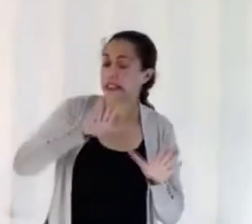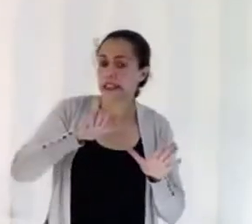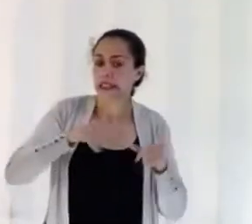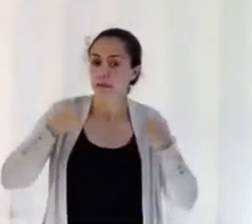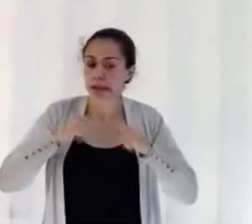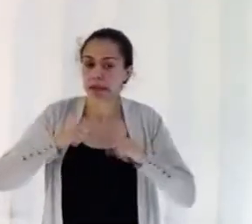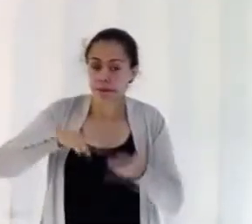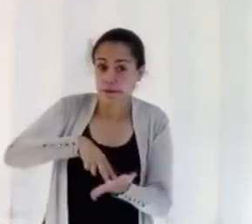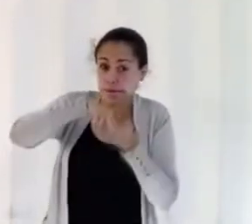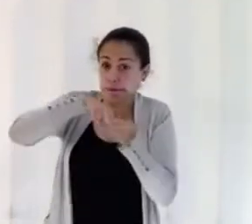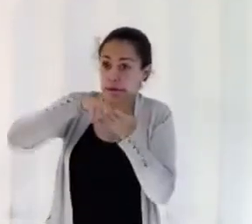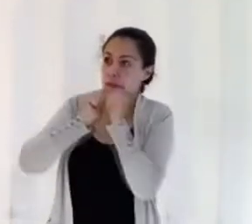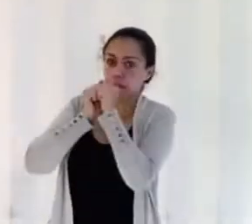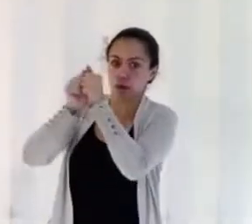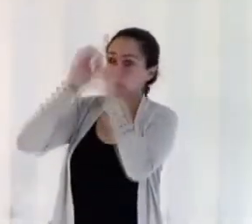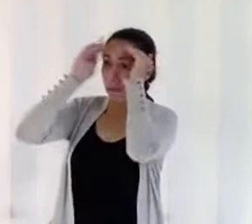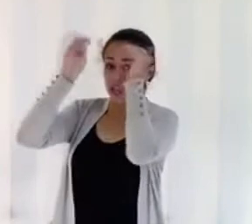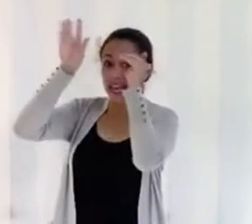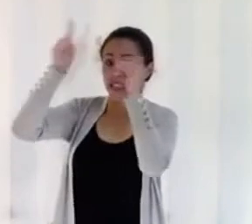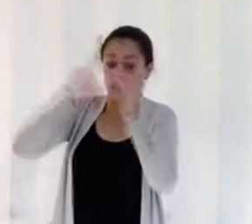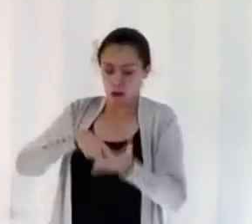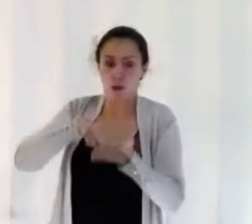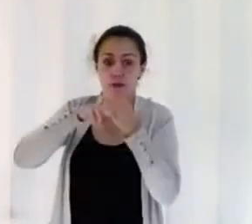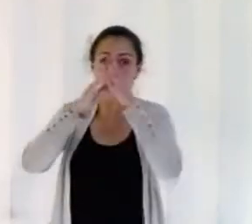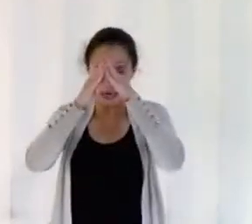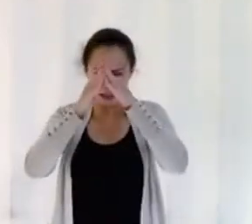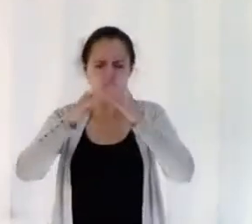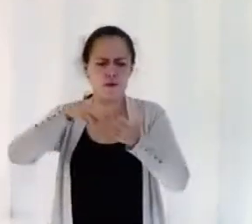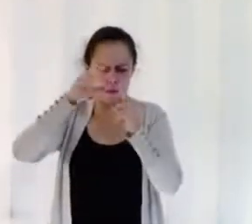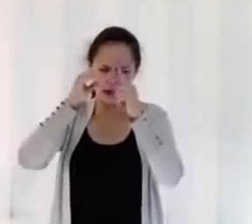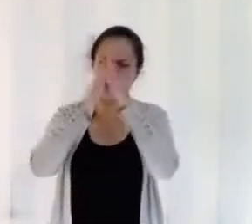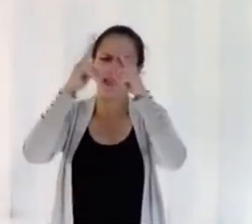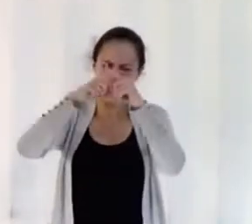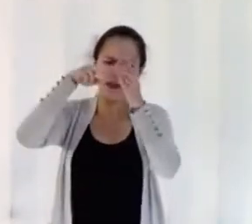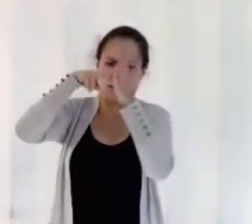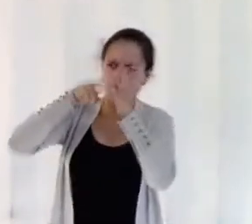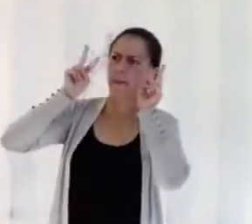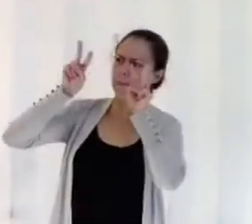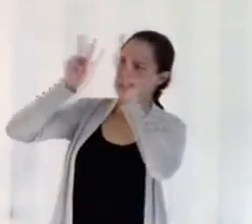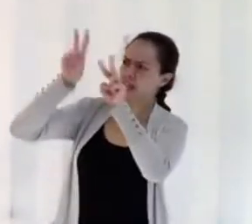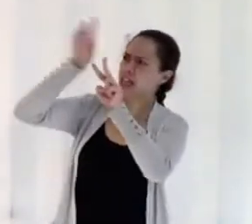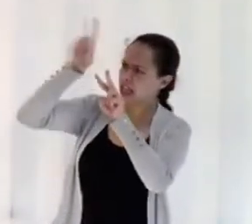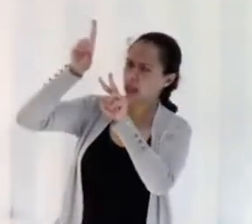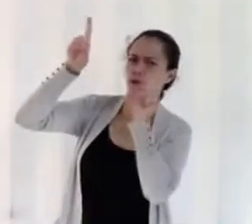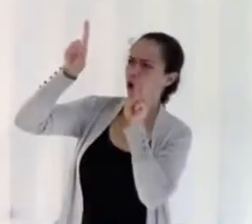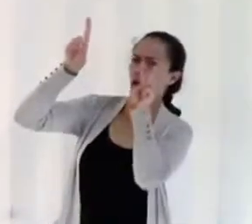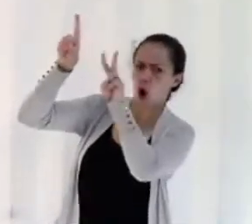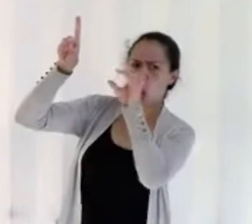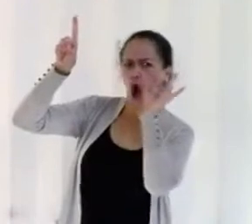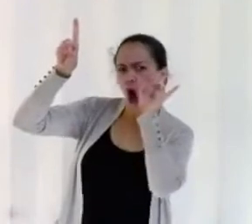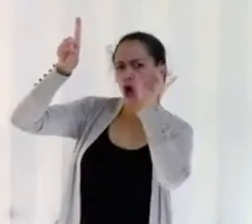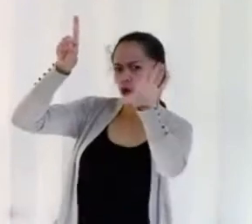a fim de fazer com que os que estão na igreja permaneçam olhando para o autor e consumador da fé, e aqueles que